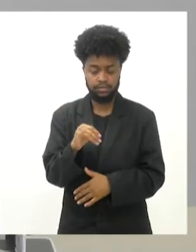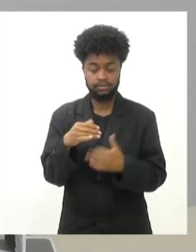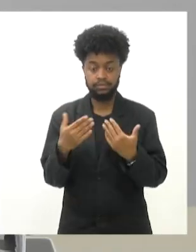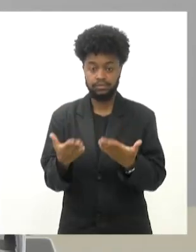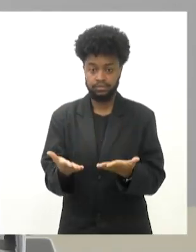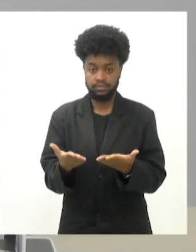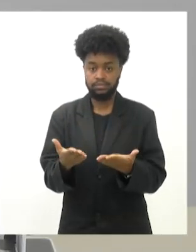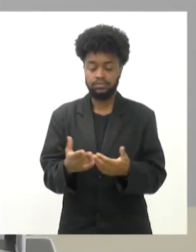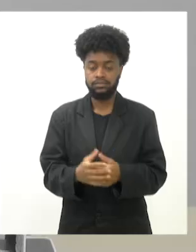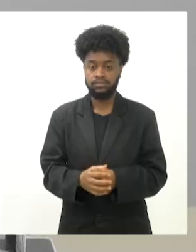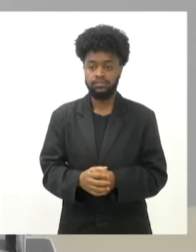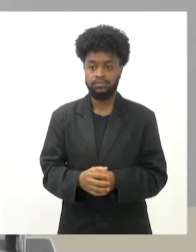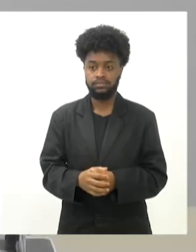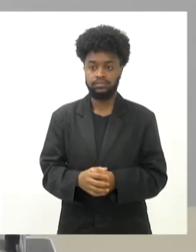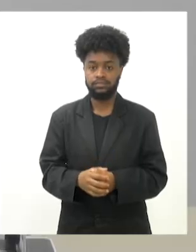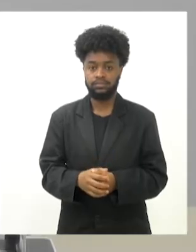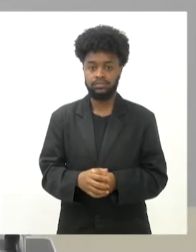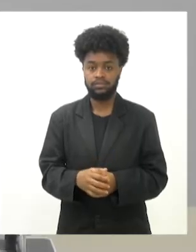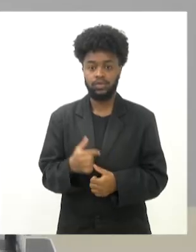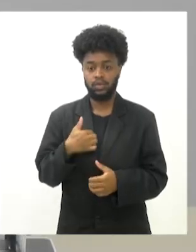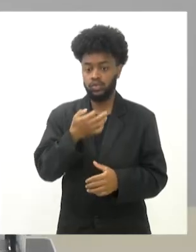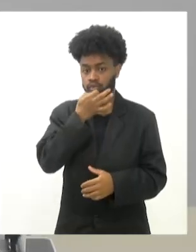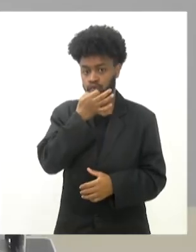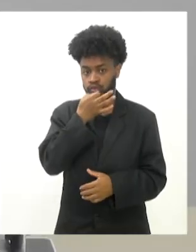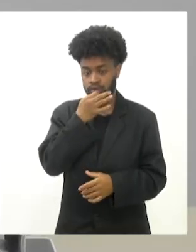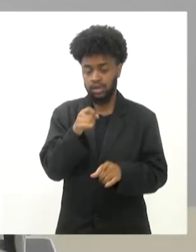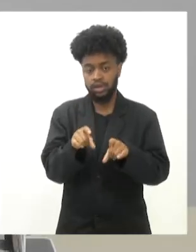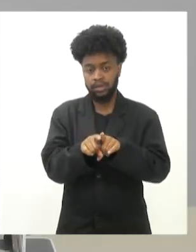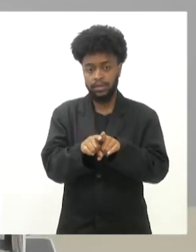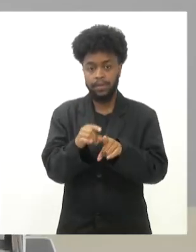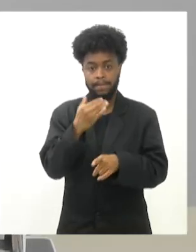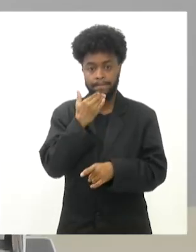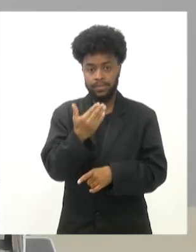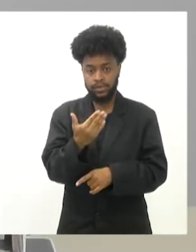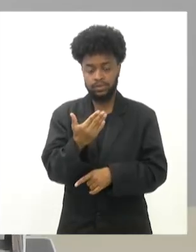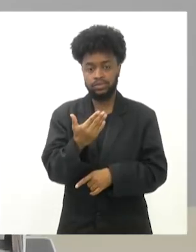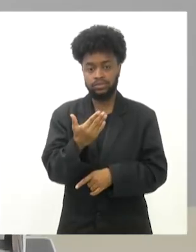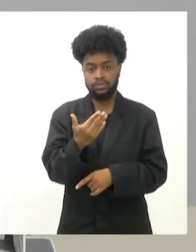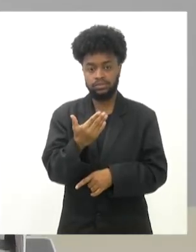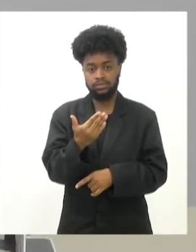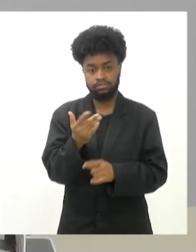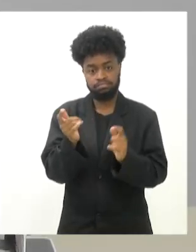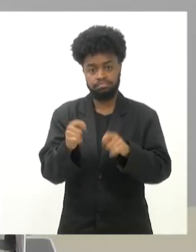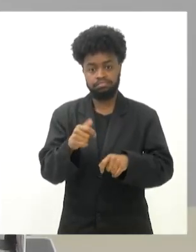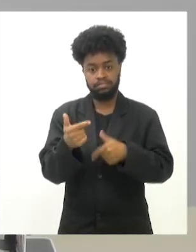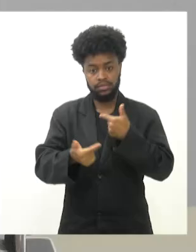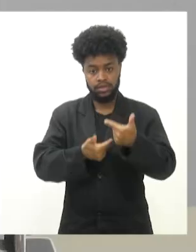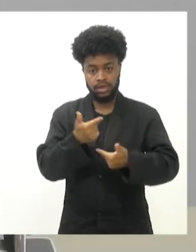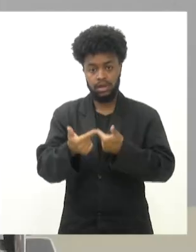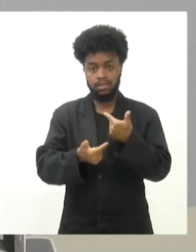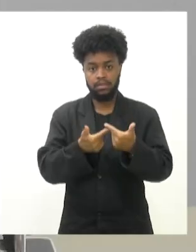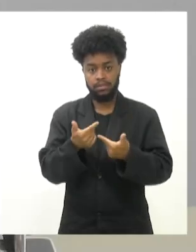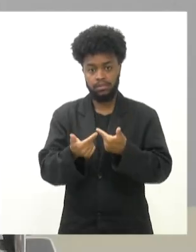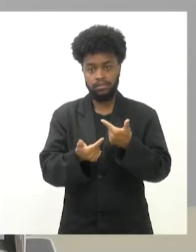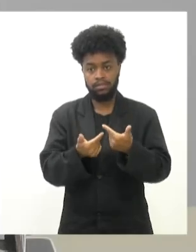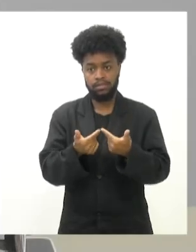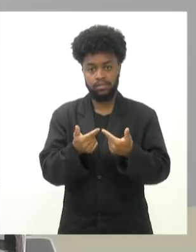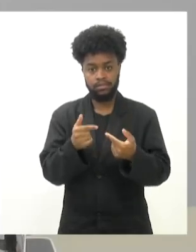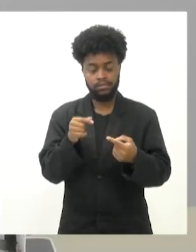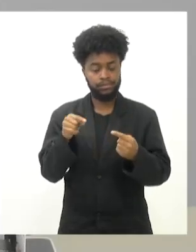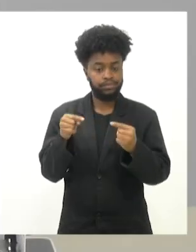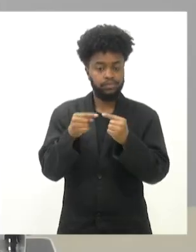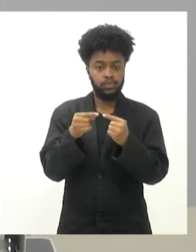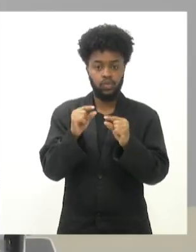aqui essa sugestão e também esse pedido para que a gente possa trabalhar nas